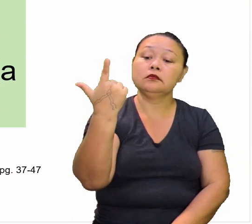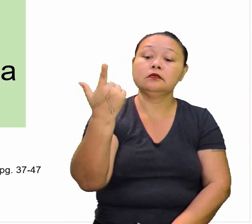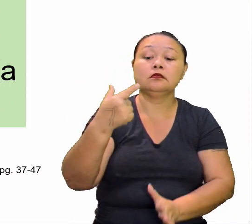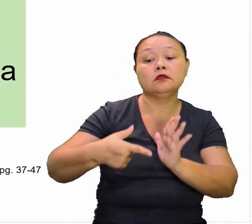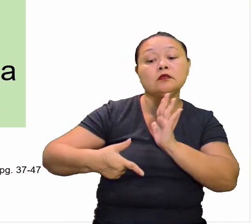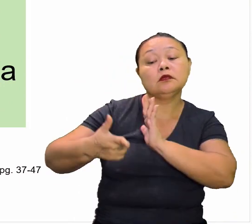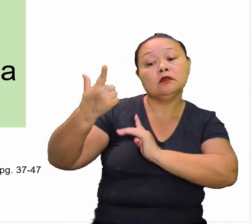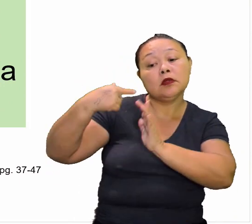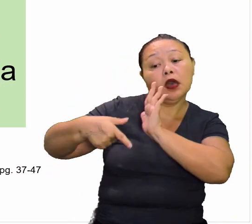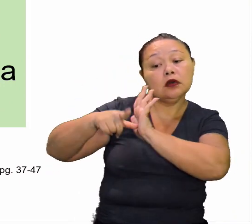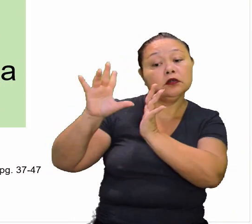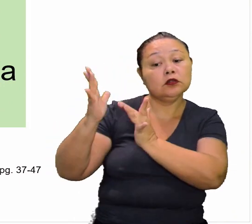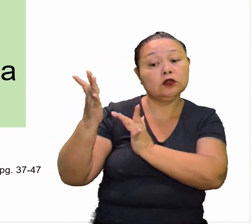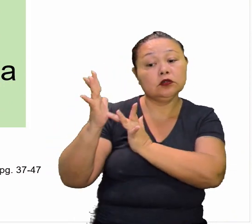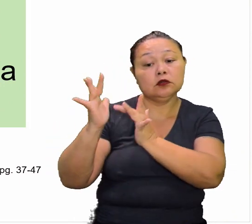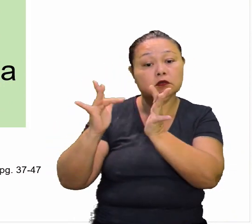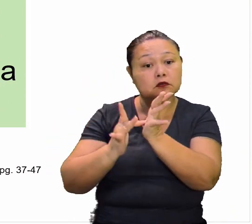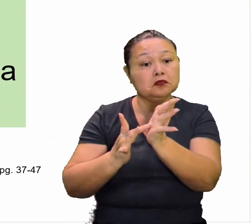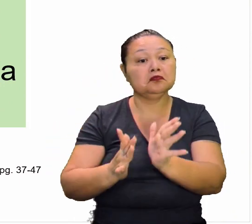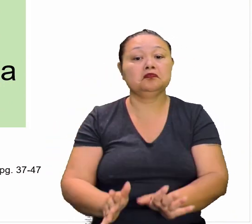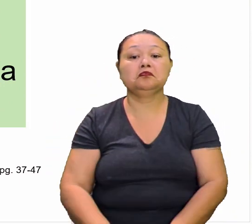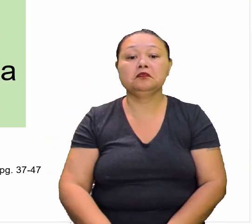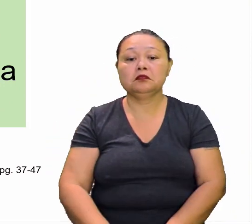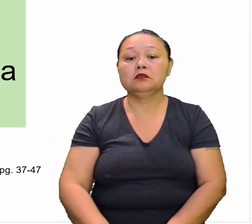4.000 anos antes de Cristo.